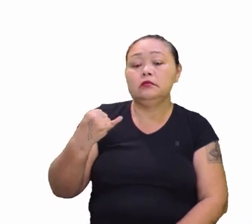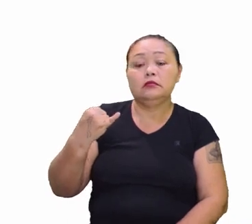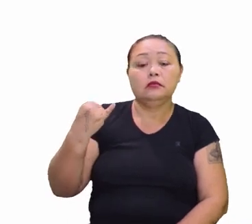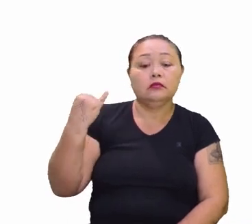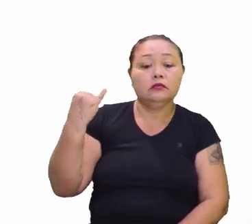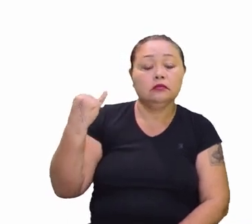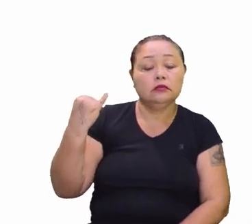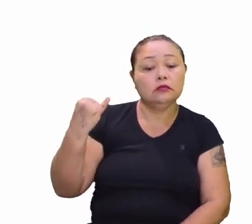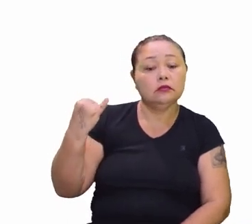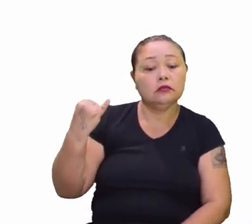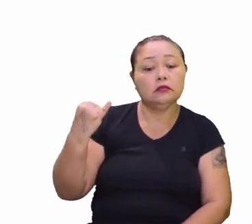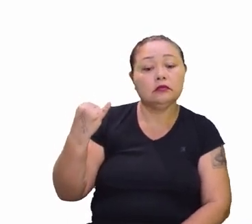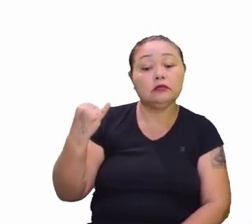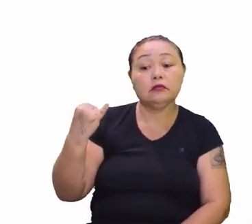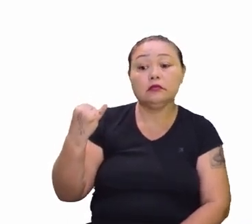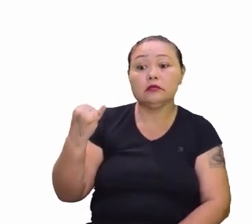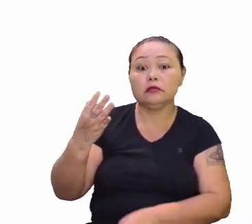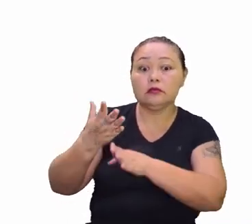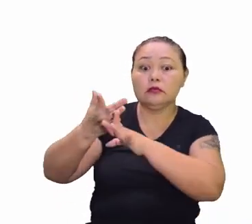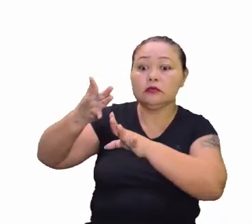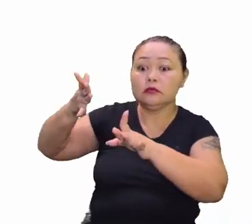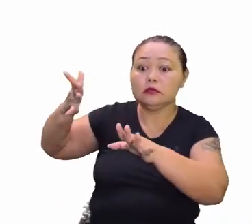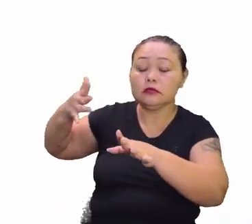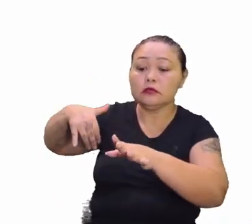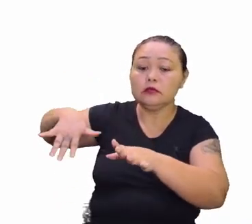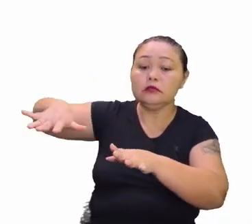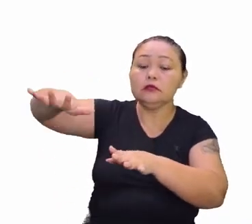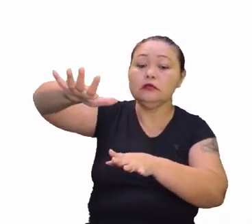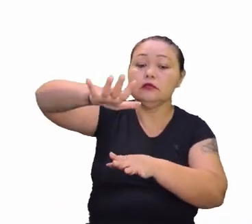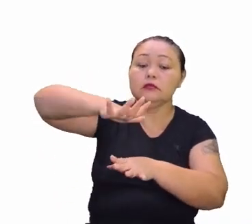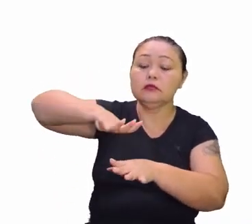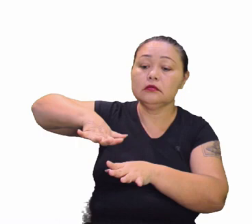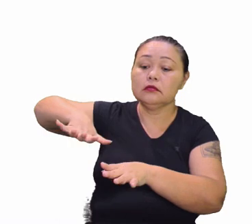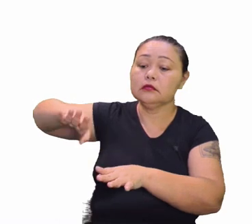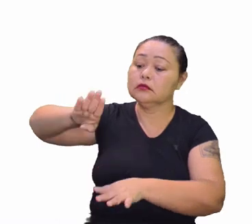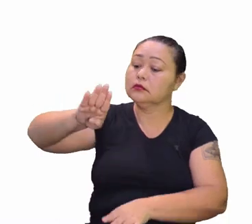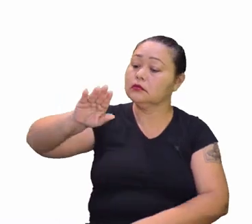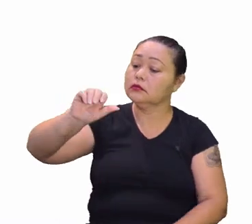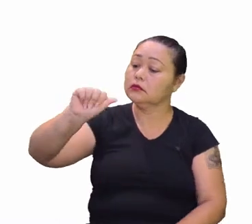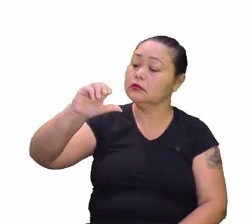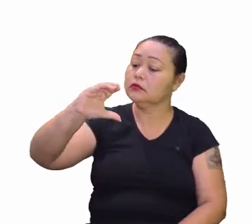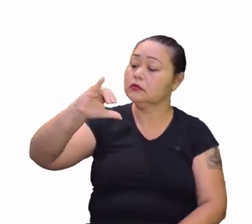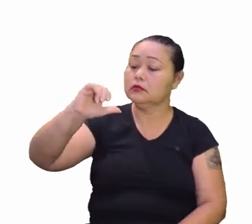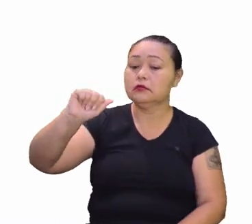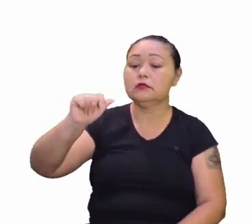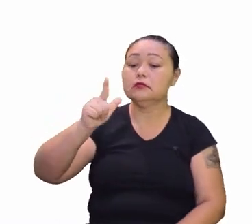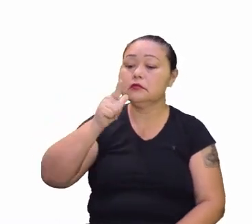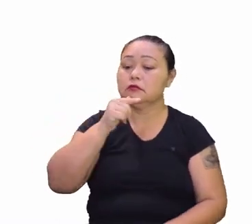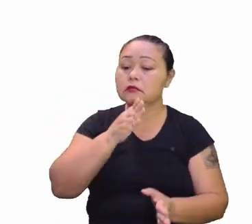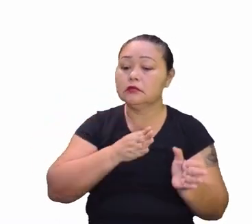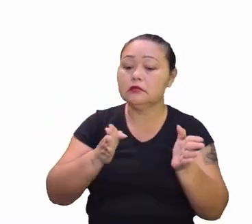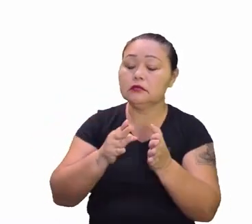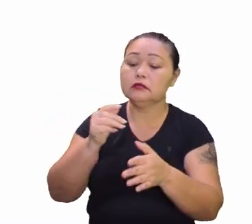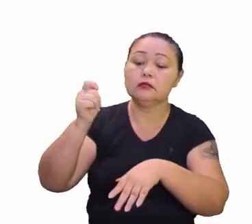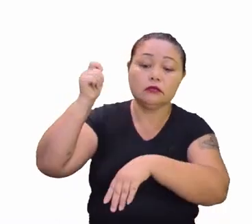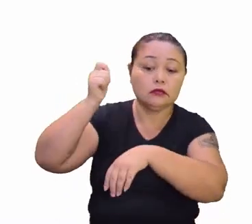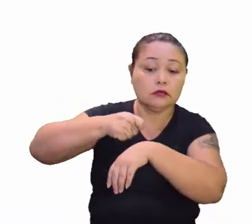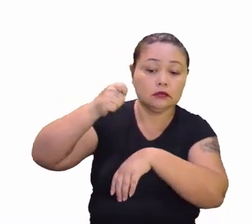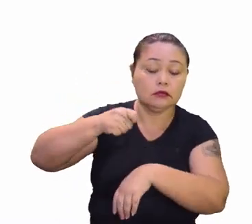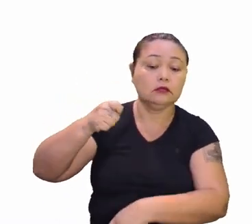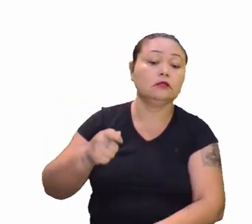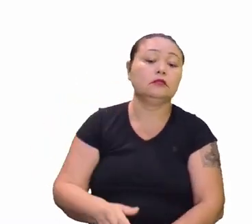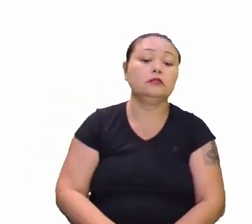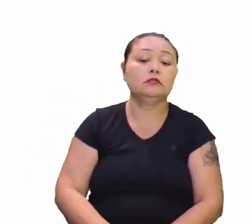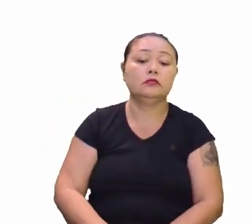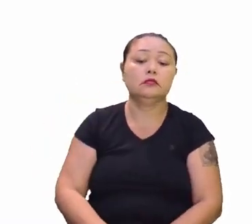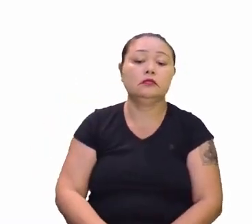Machado. Olha só o tamanho da bacia do Rio Machado,